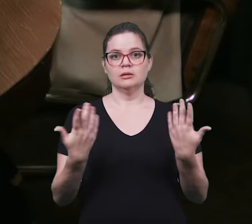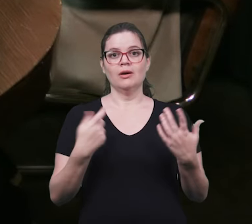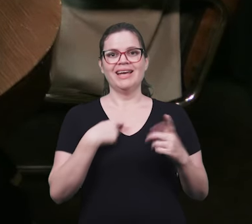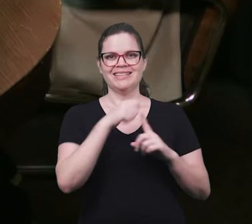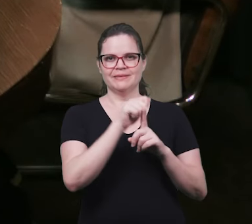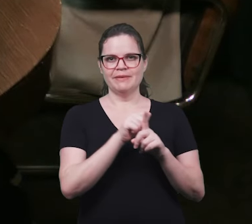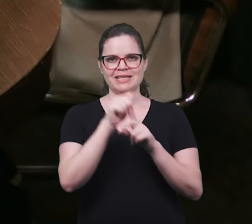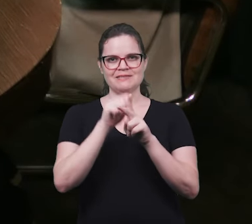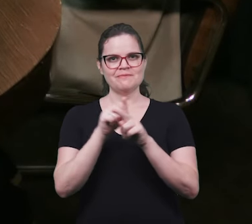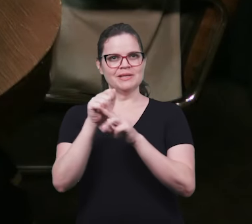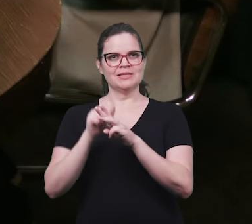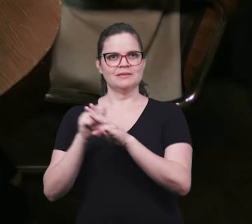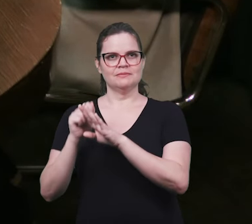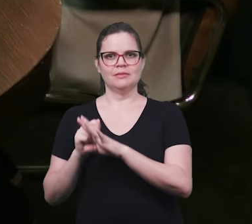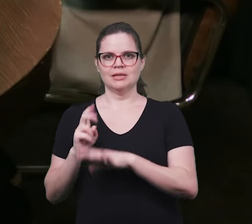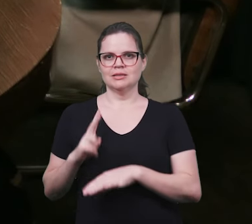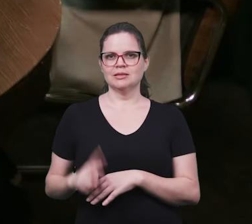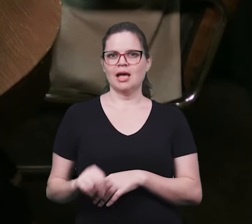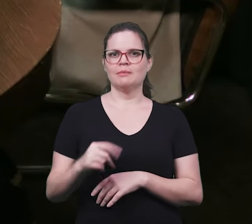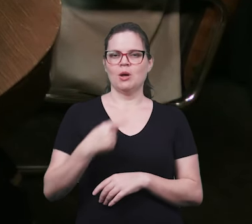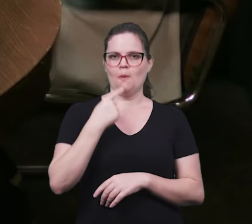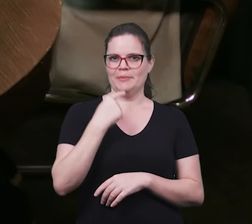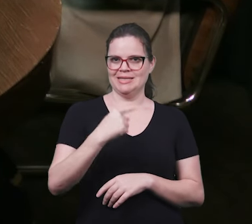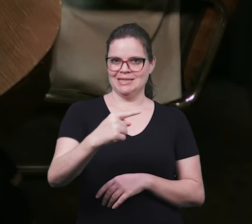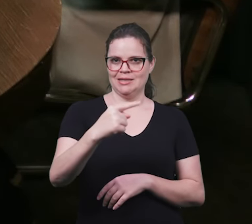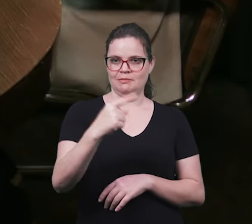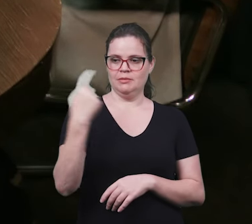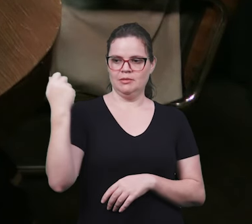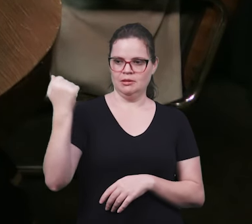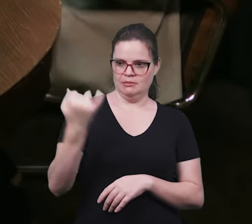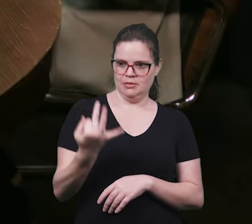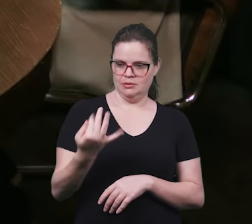meses de Geralmente, orientação... sempre a segunda semana é a